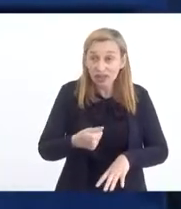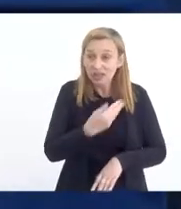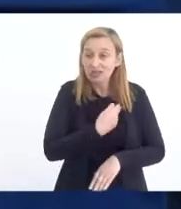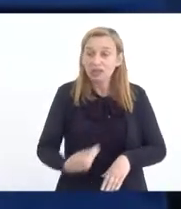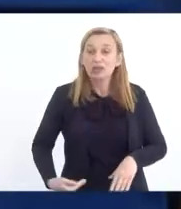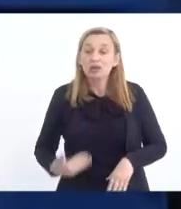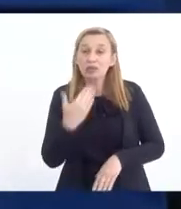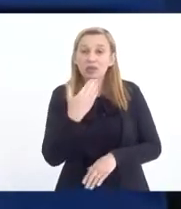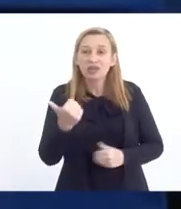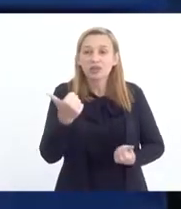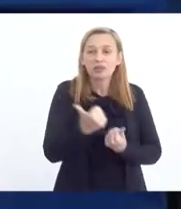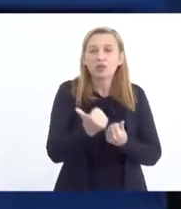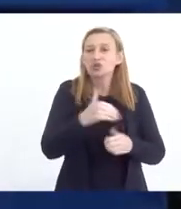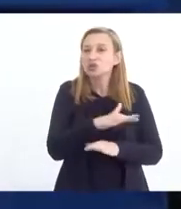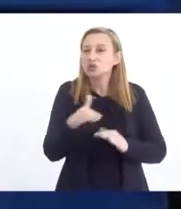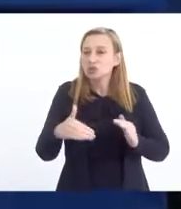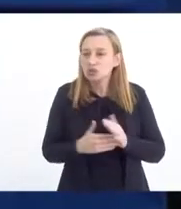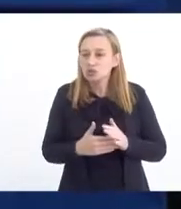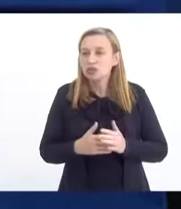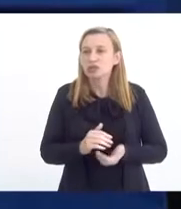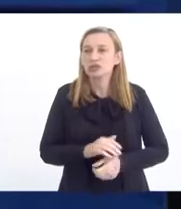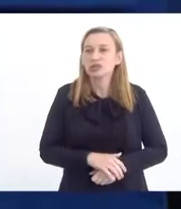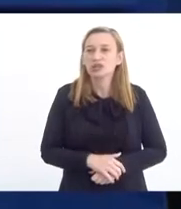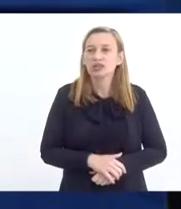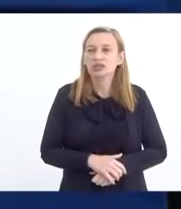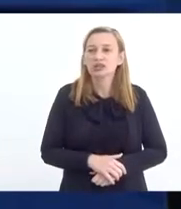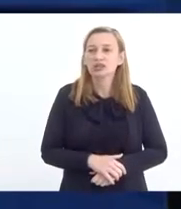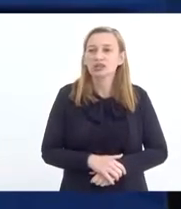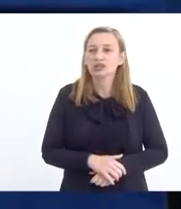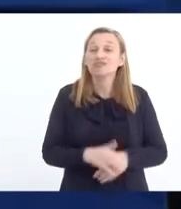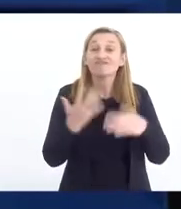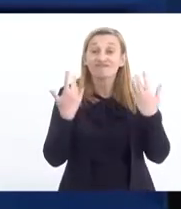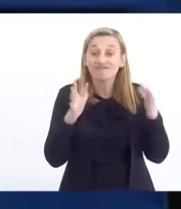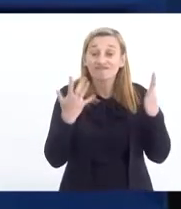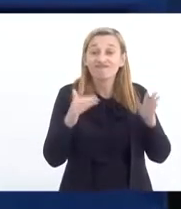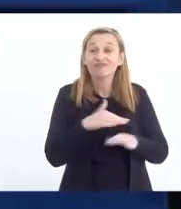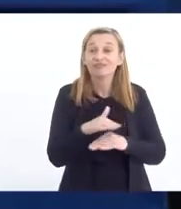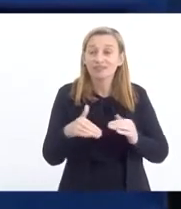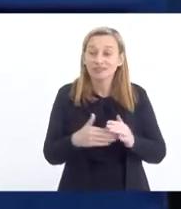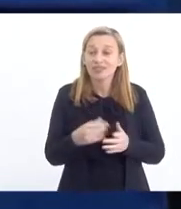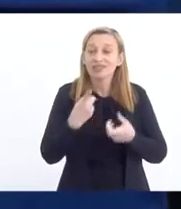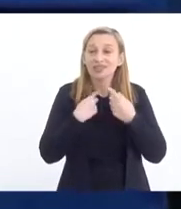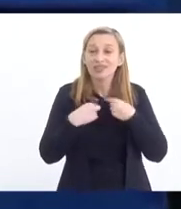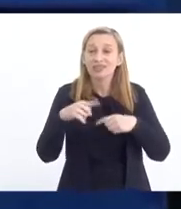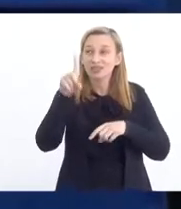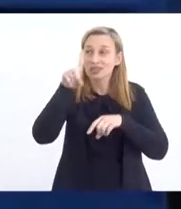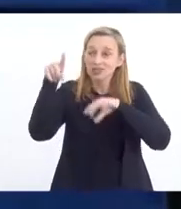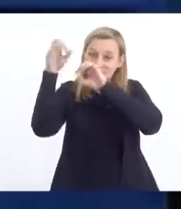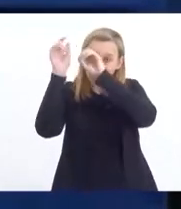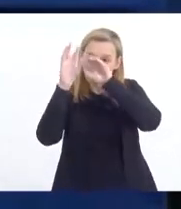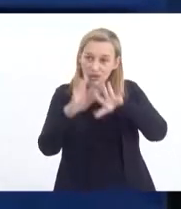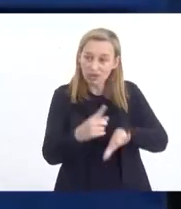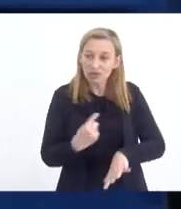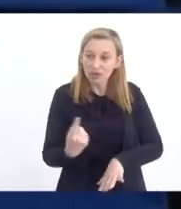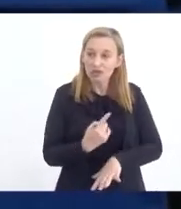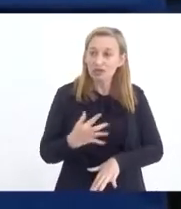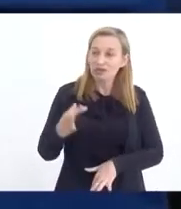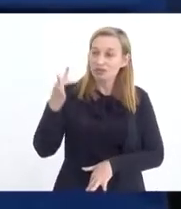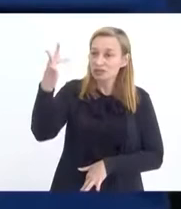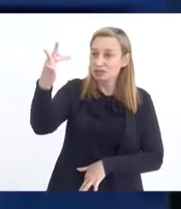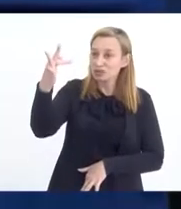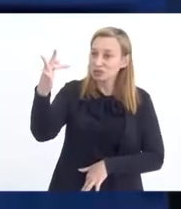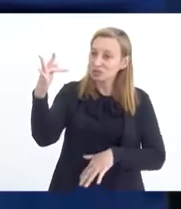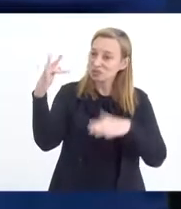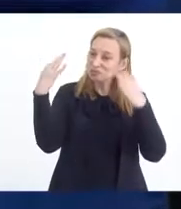apoio de todos nas nossas causas, nas nossas demandas, e parabenizar a todos e desejar que Deus nos abençoe para um futuro muito